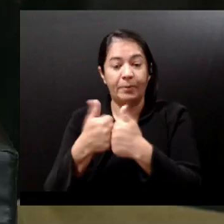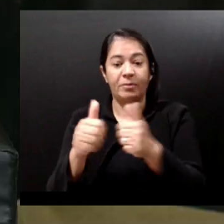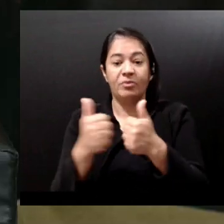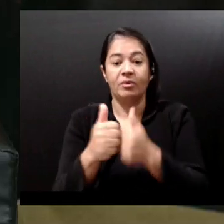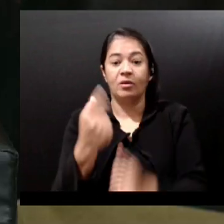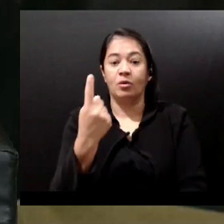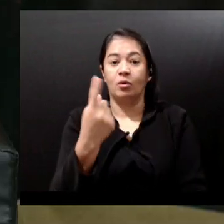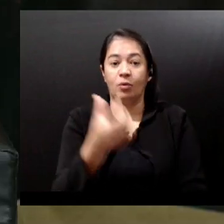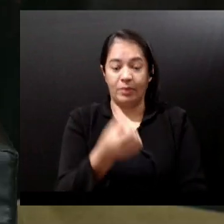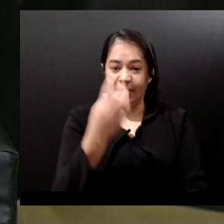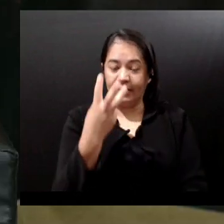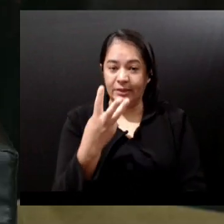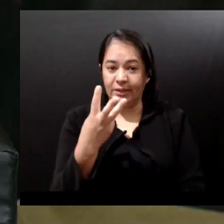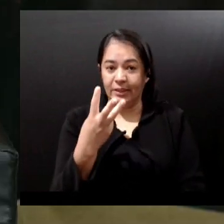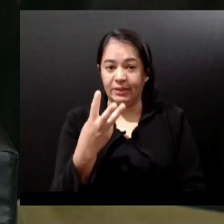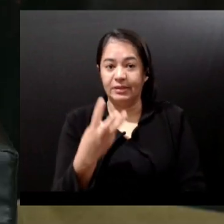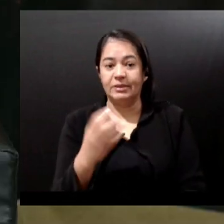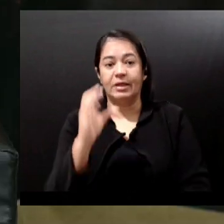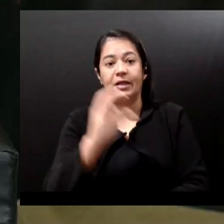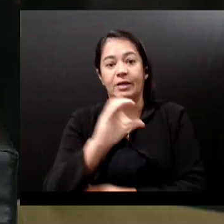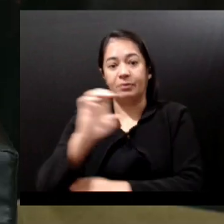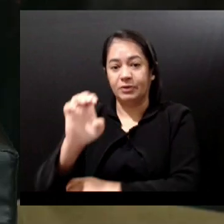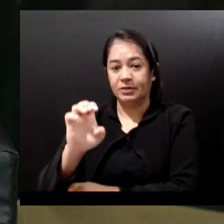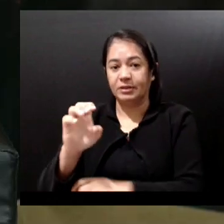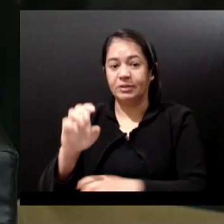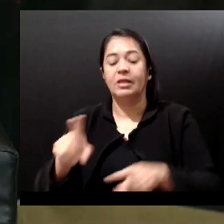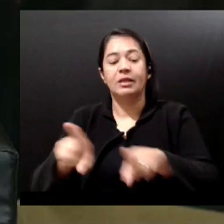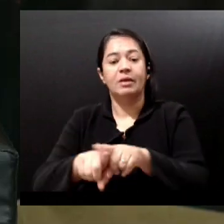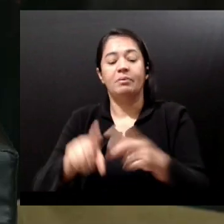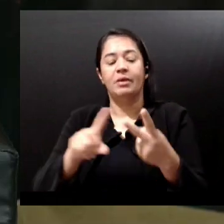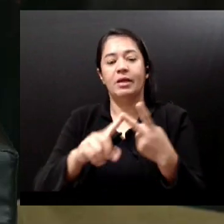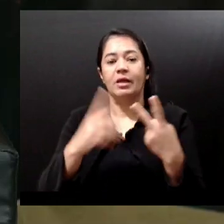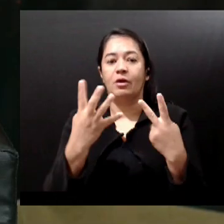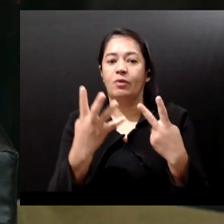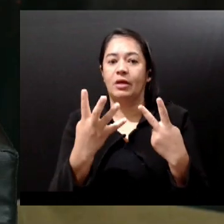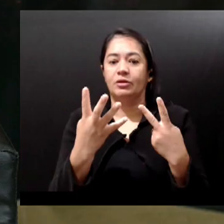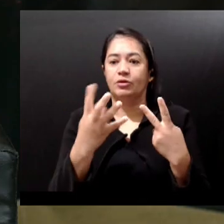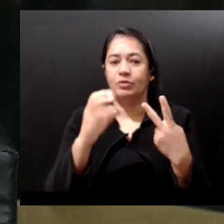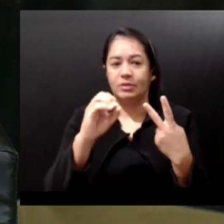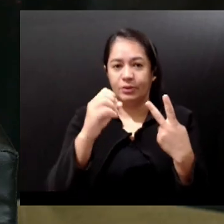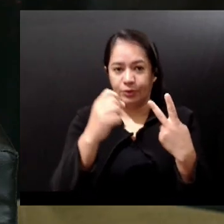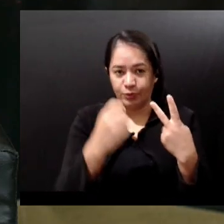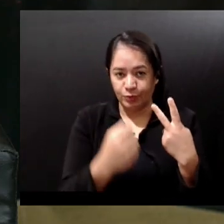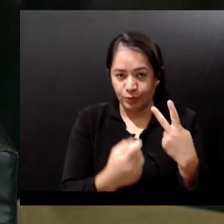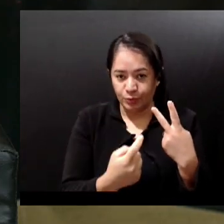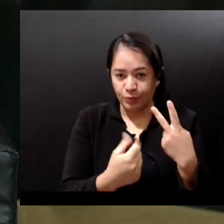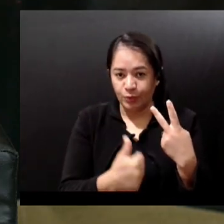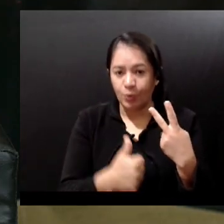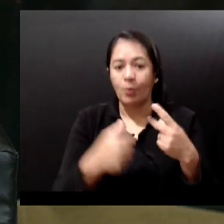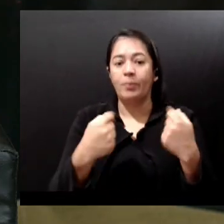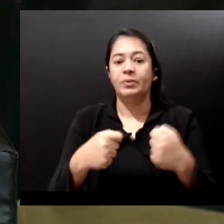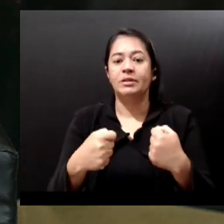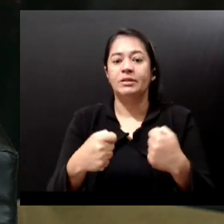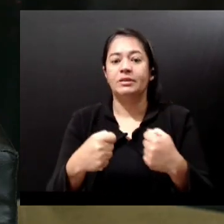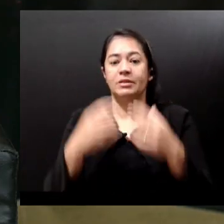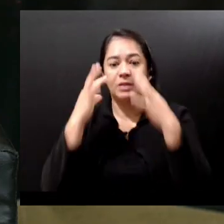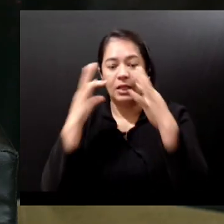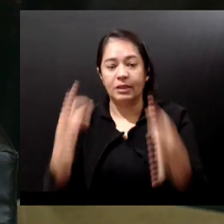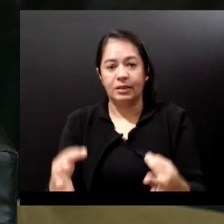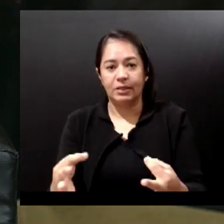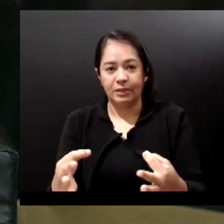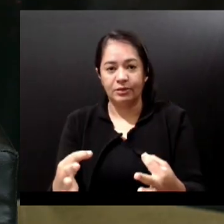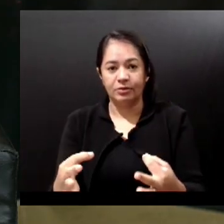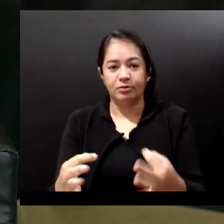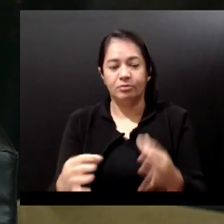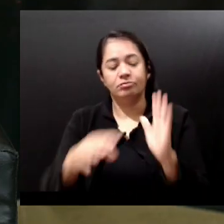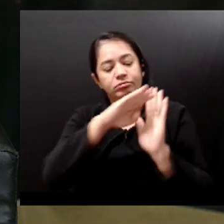Campos Elíseos e 401, Parque Jambeiro 2, devem ficar atentos às mudanças determinadas pela INDEC, que já entram